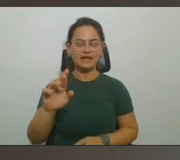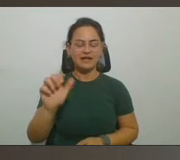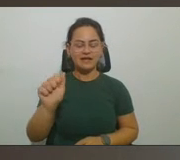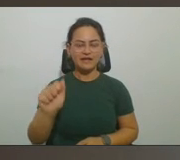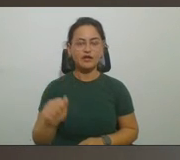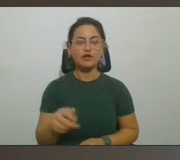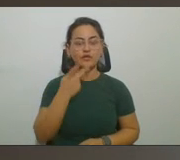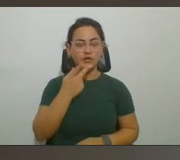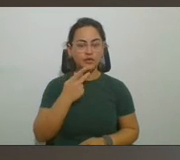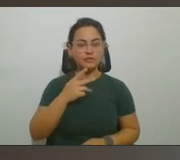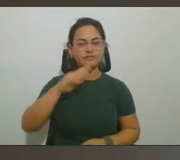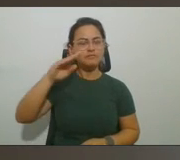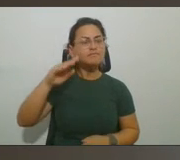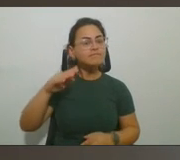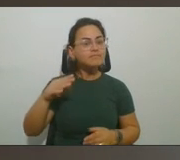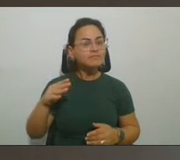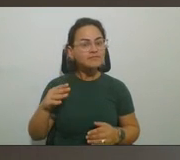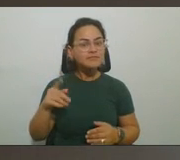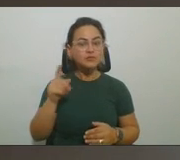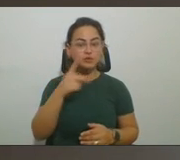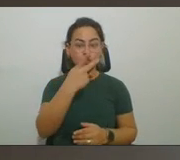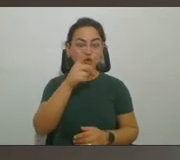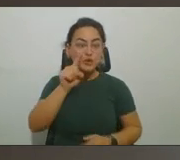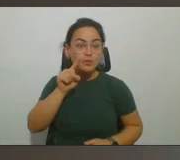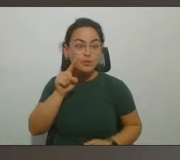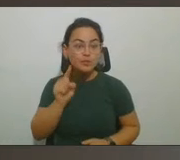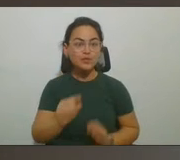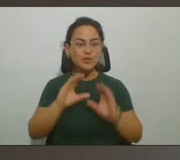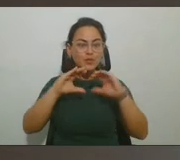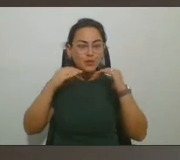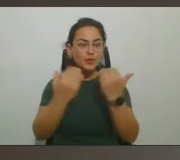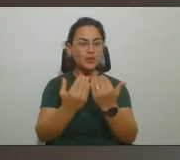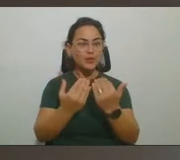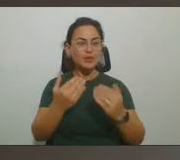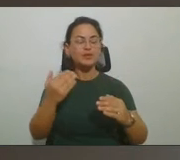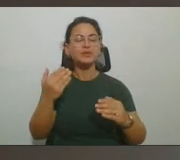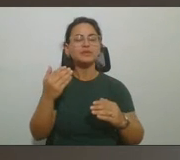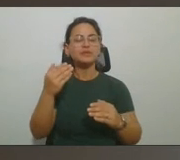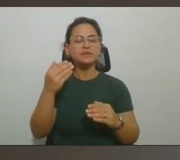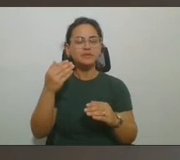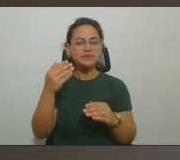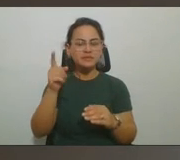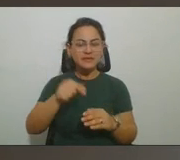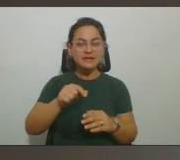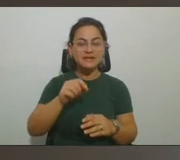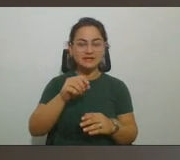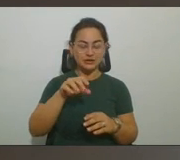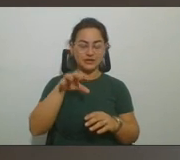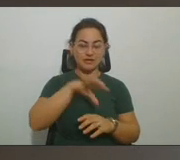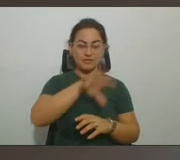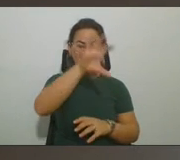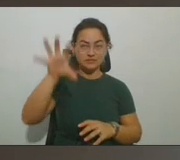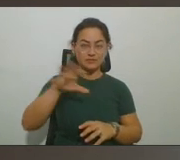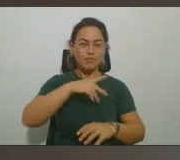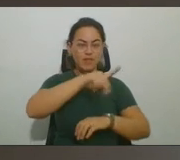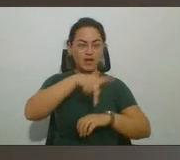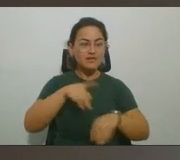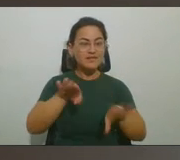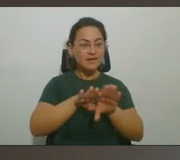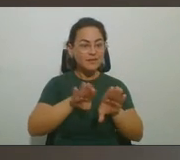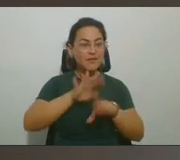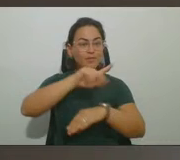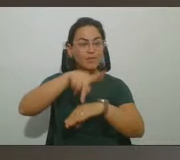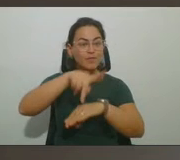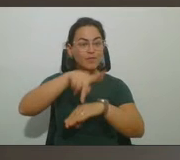modo especial os mais de 2 mil congressistas, pesquisadores das 5 regiões do país e do exterior, que